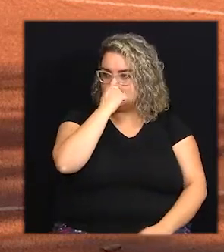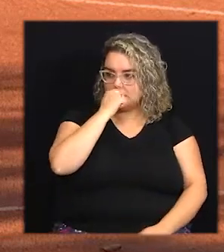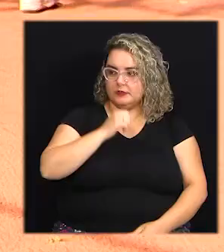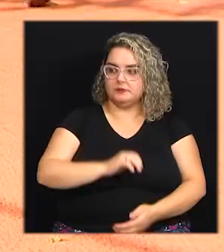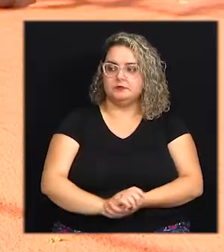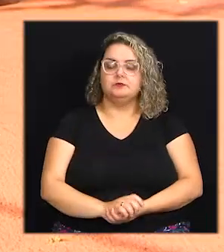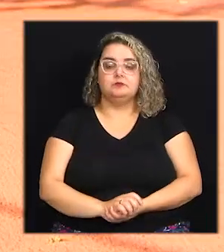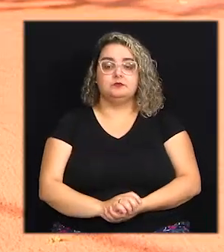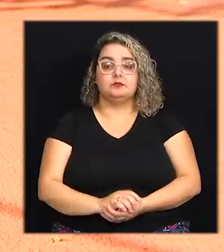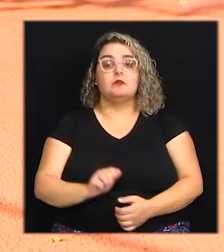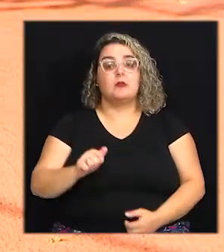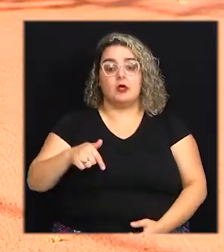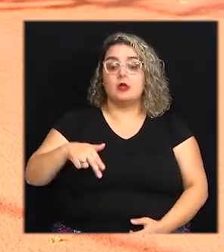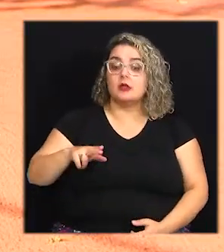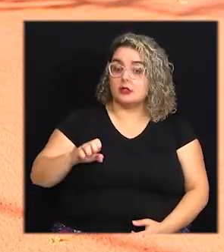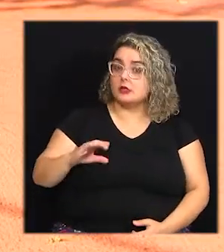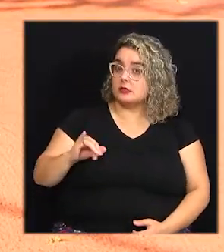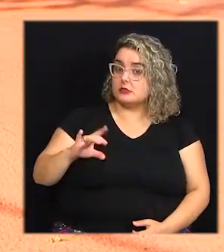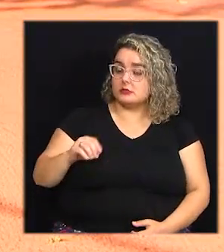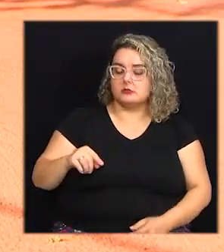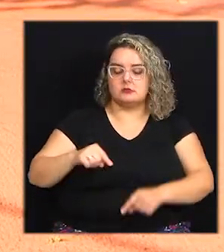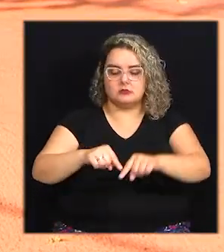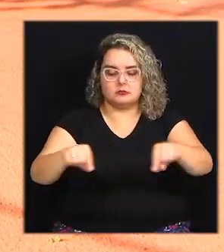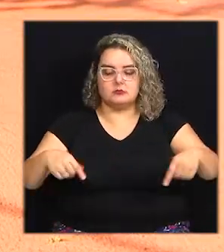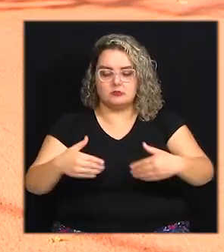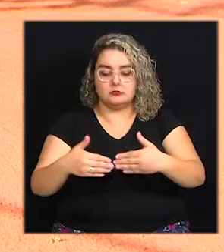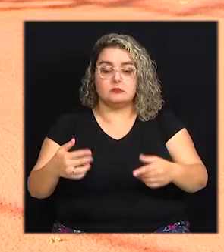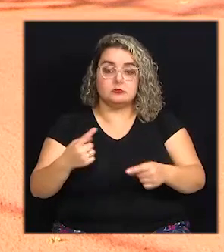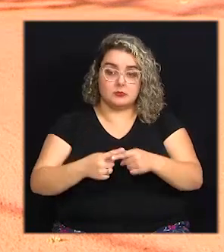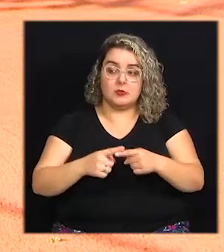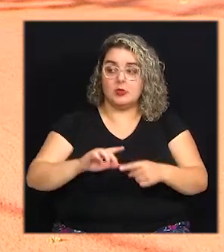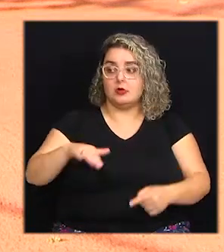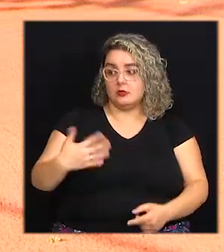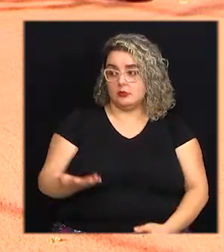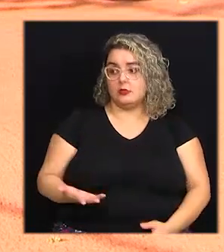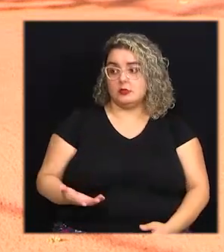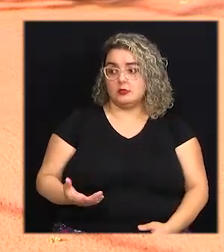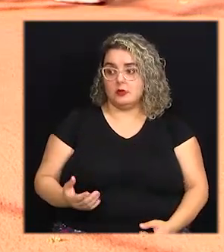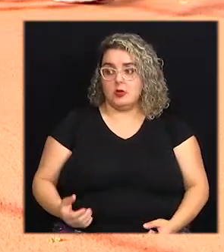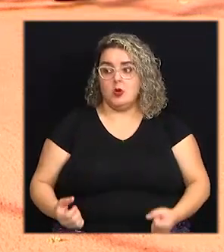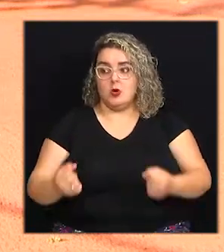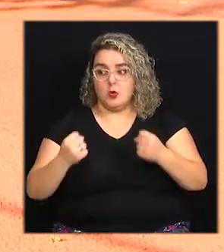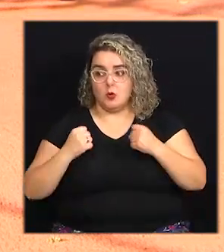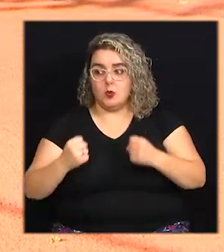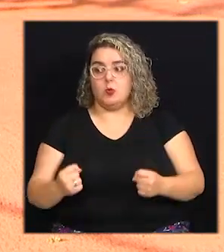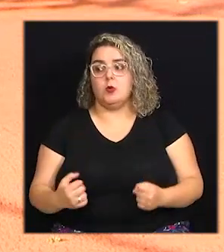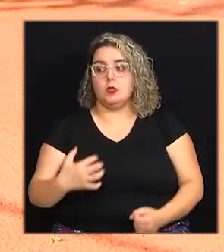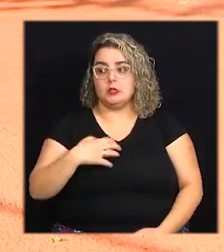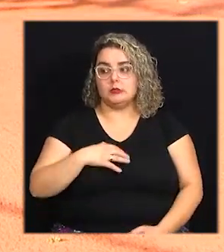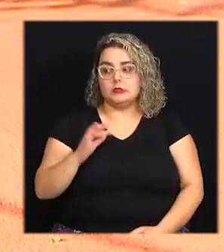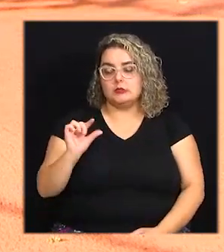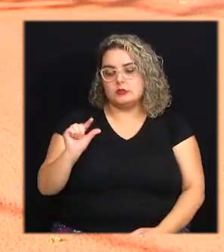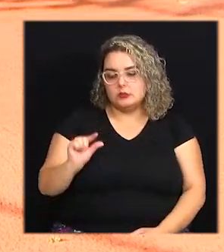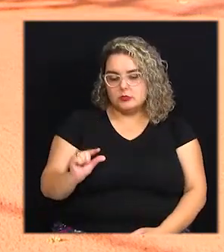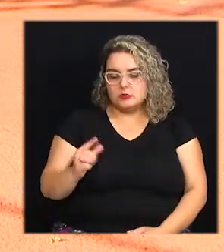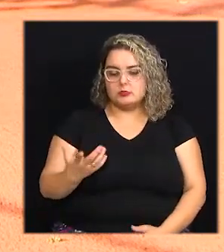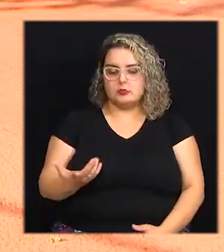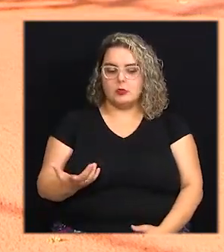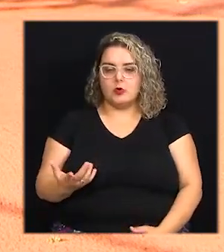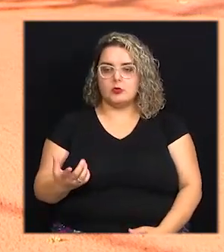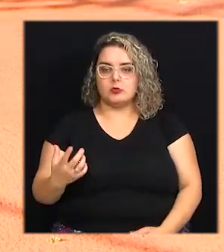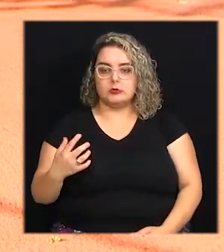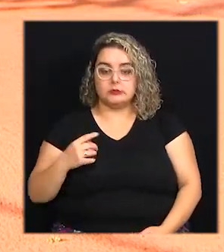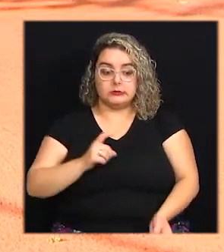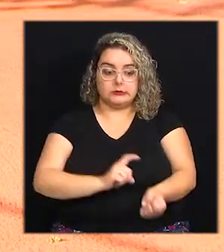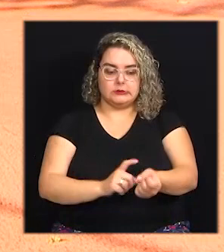partidas é entrar bem aquecido em quadra. Porque quando você aquece, você acaba sentindo um pouco menos o